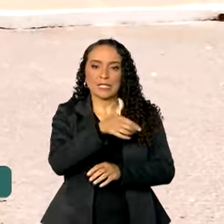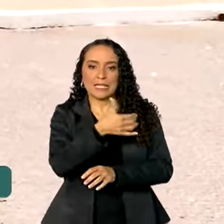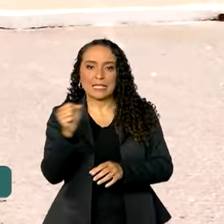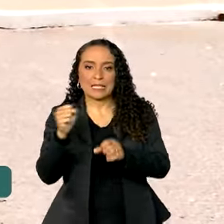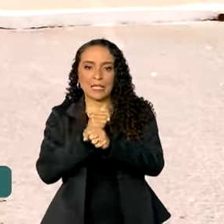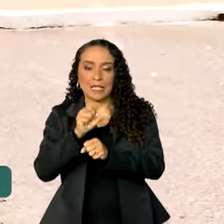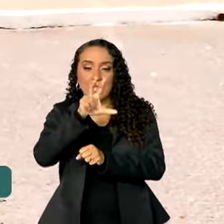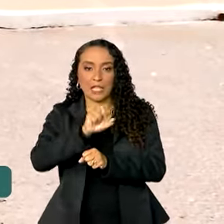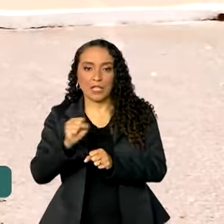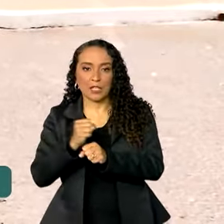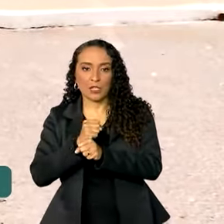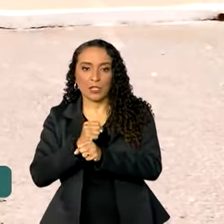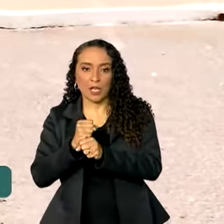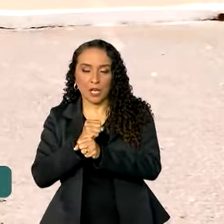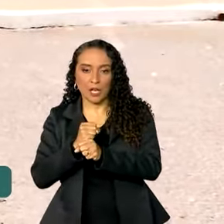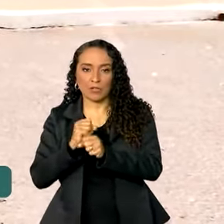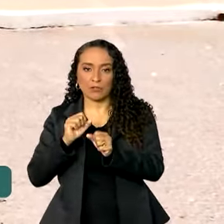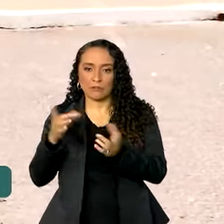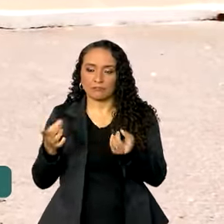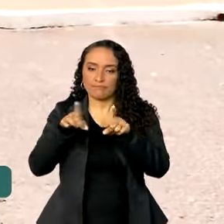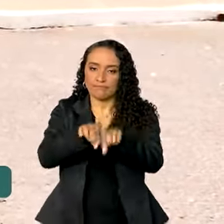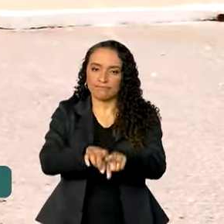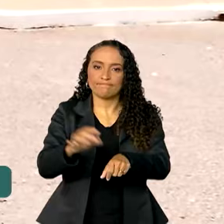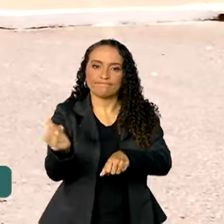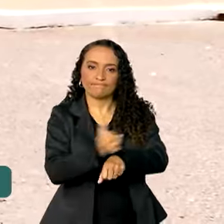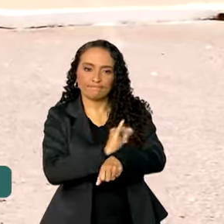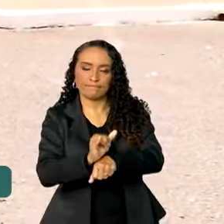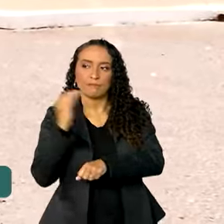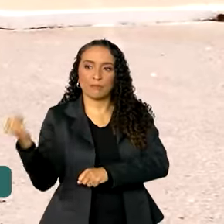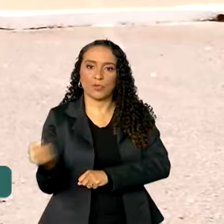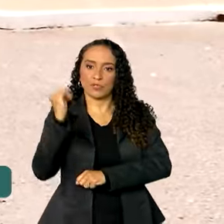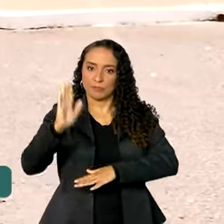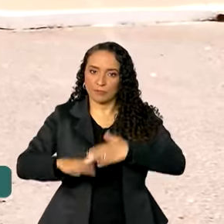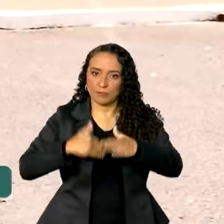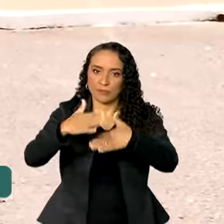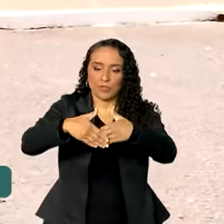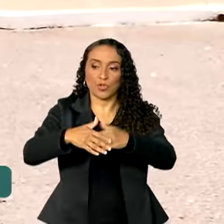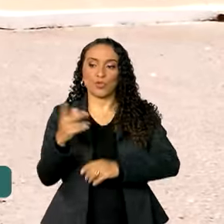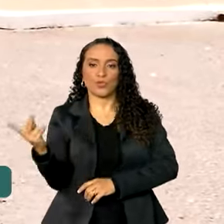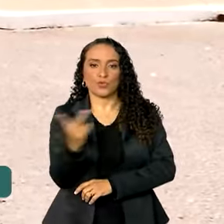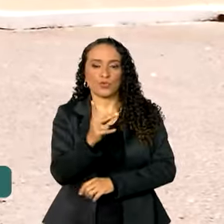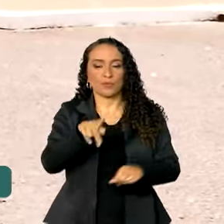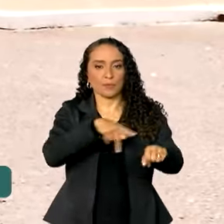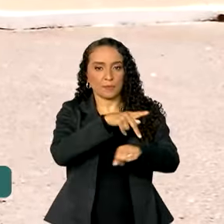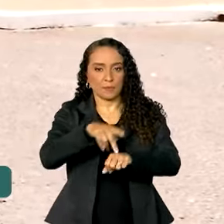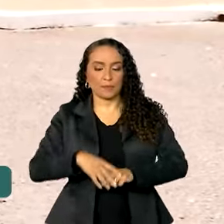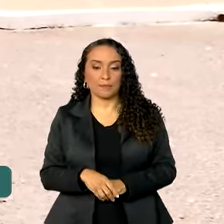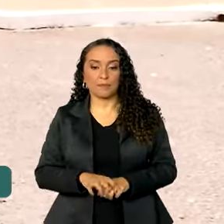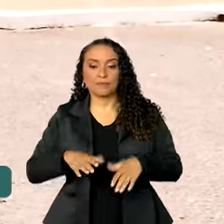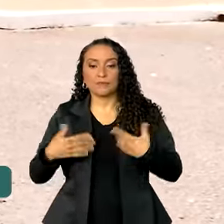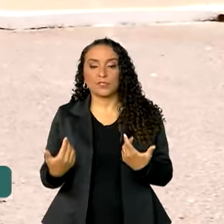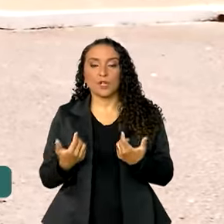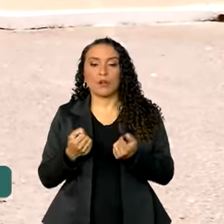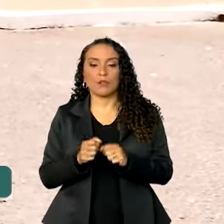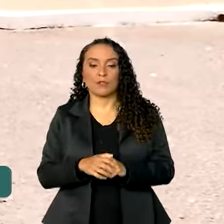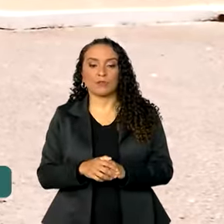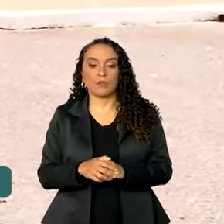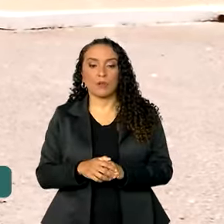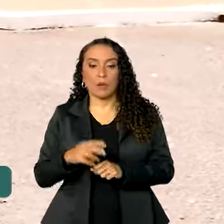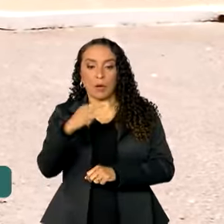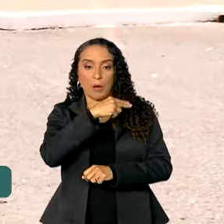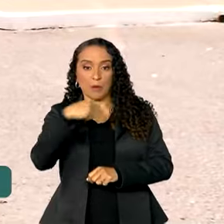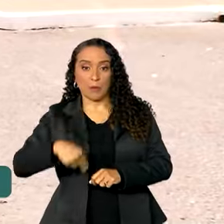uma parceria estratégica que tem se mostrado essencial para o crescimento dos dois países. Com o gigante asiático sendo